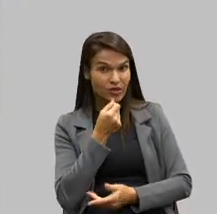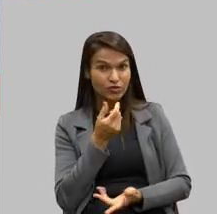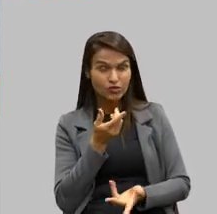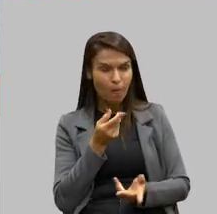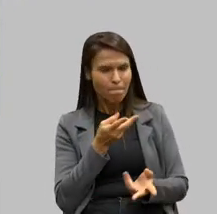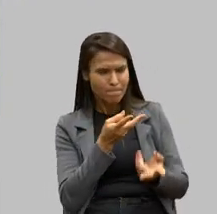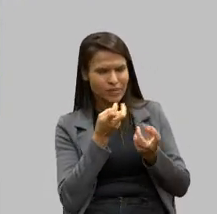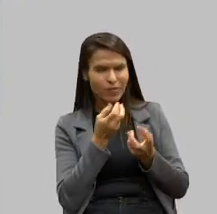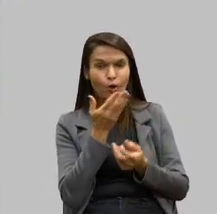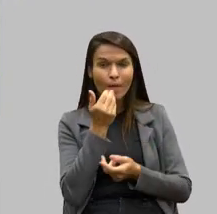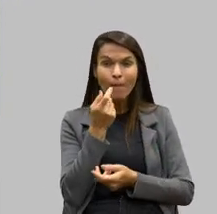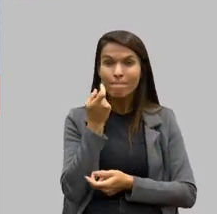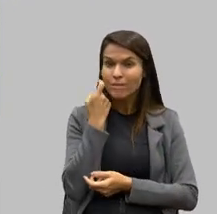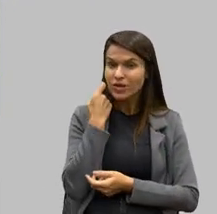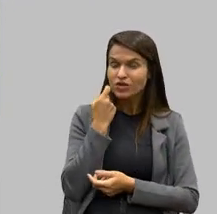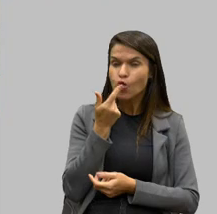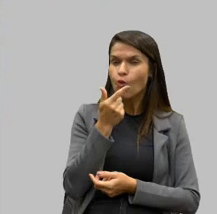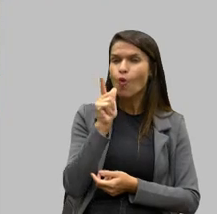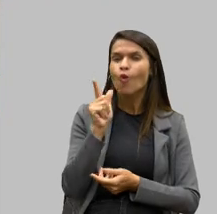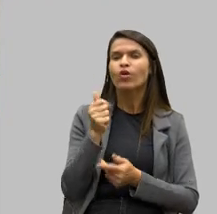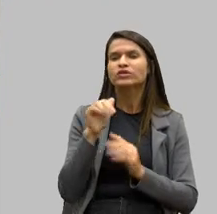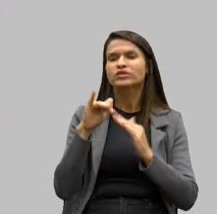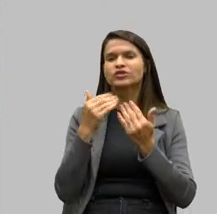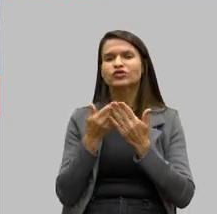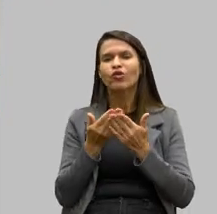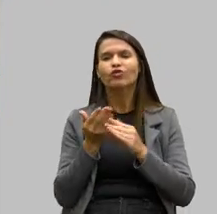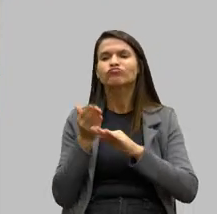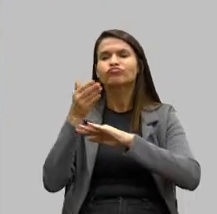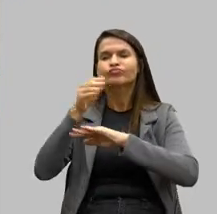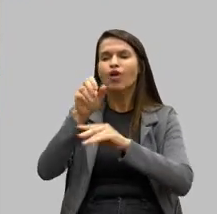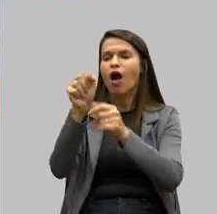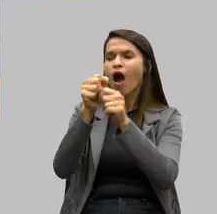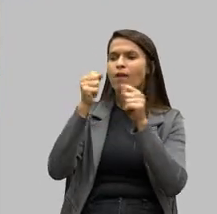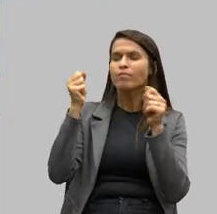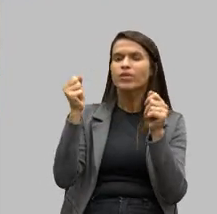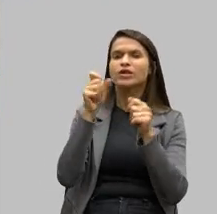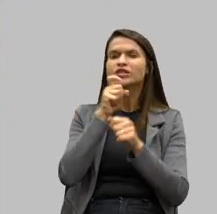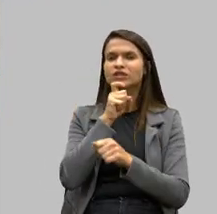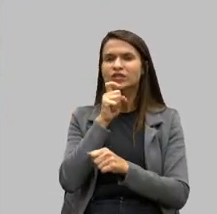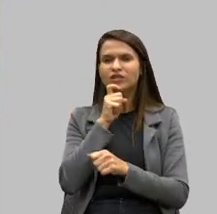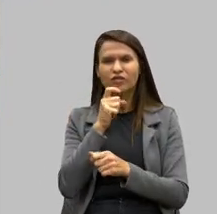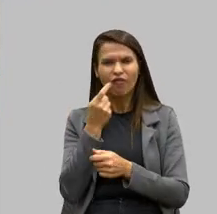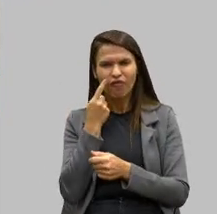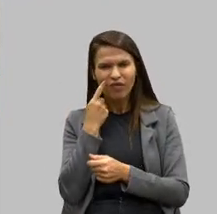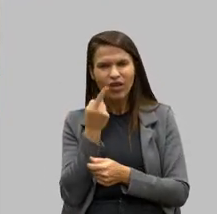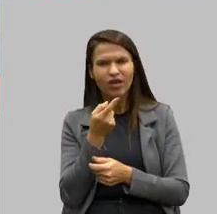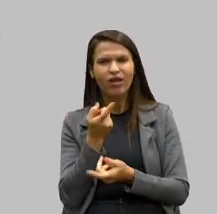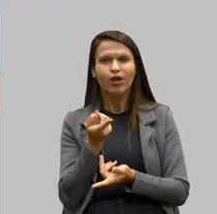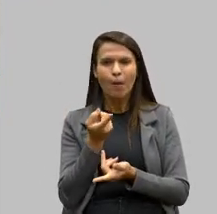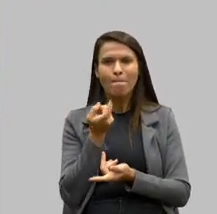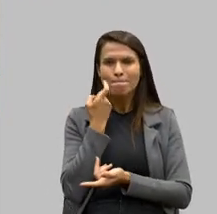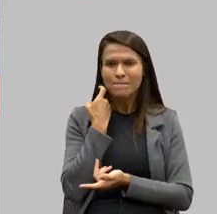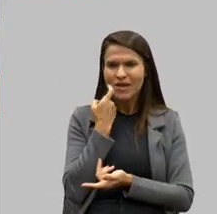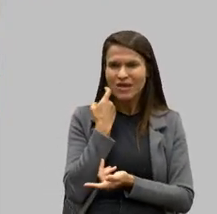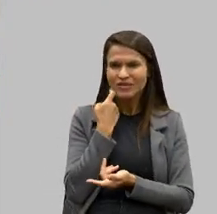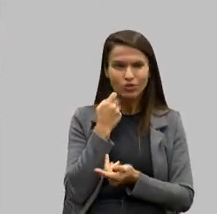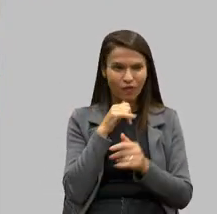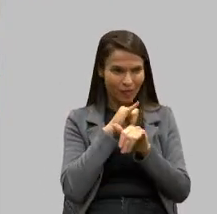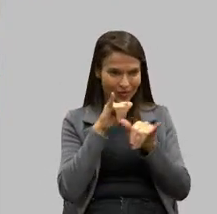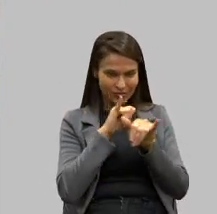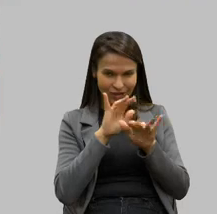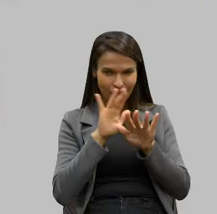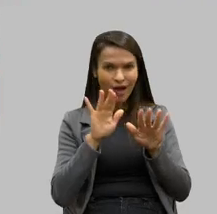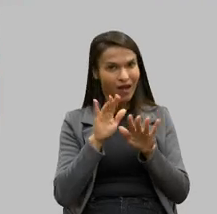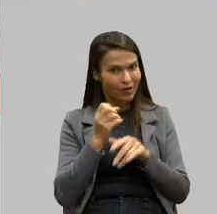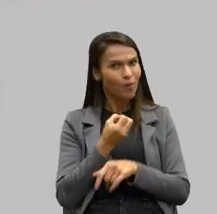Em outras escolas também eu pude chegar e abrir o freezer e ver lá, filé de tilápia, bem Brasil, não estou fazendo propaganda não, mas era